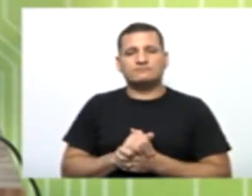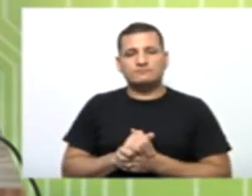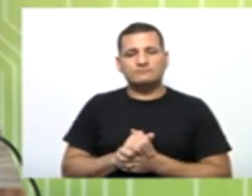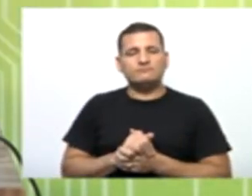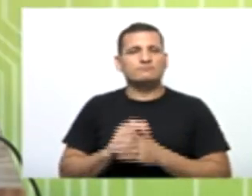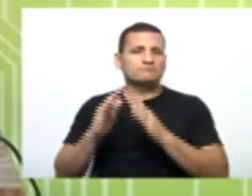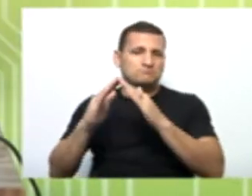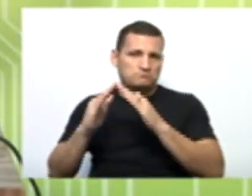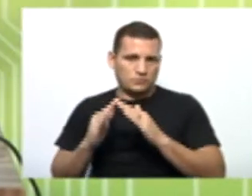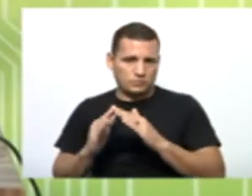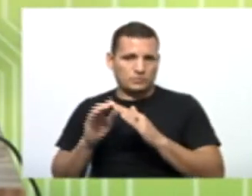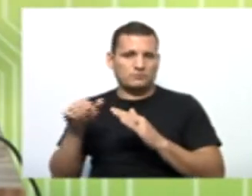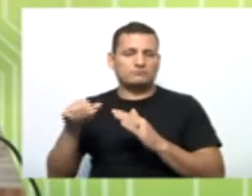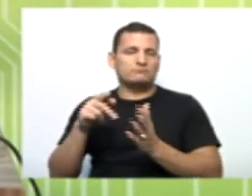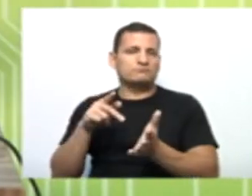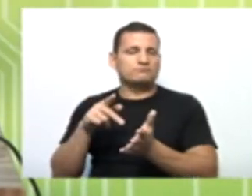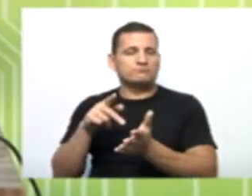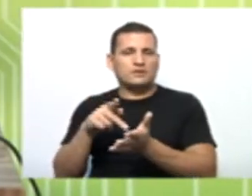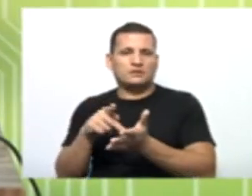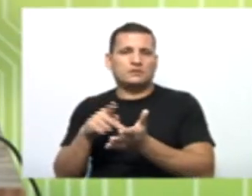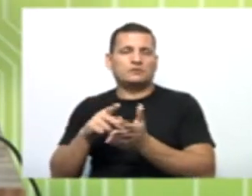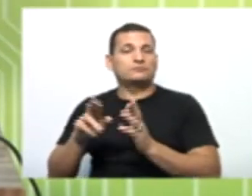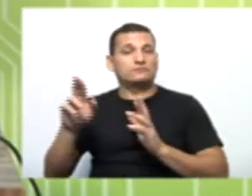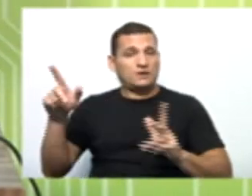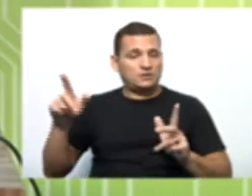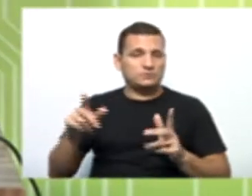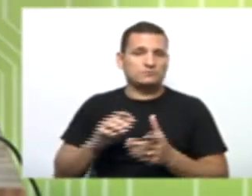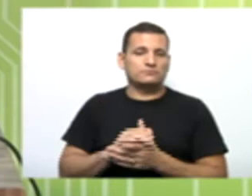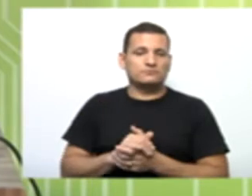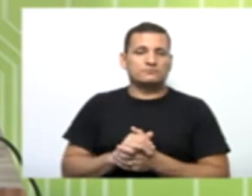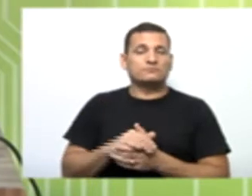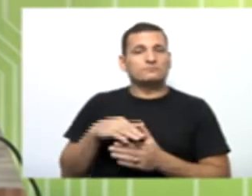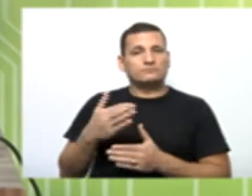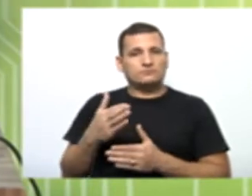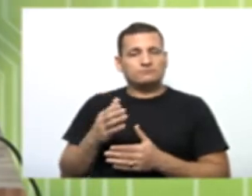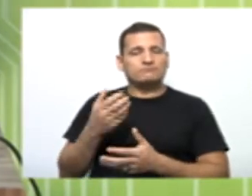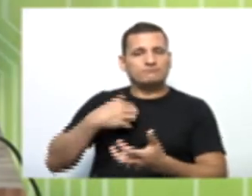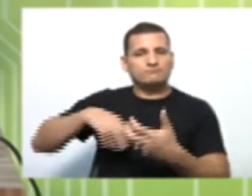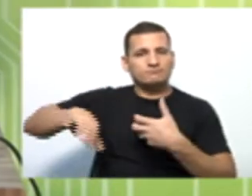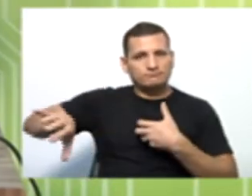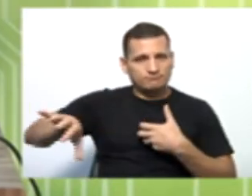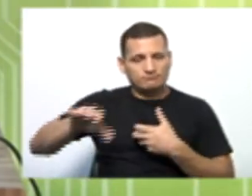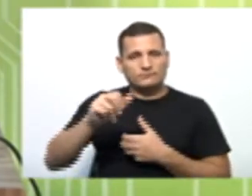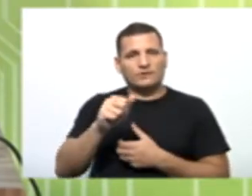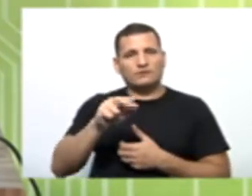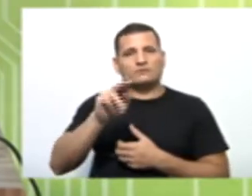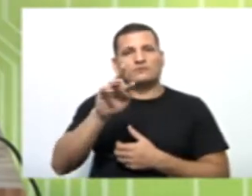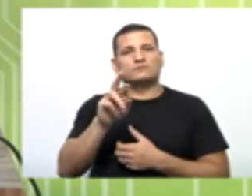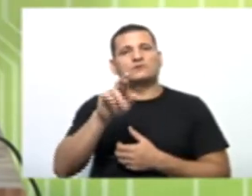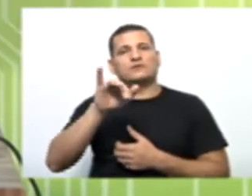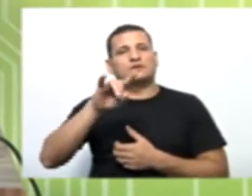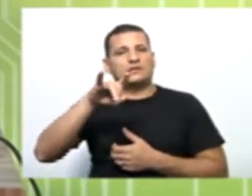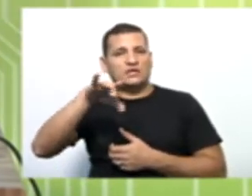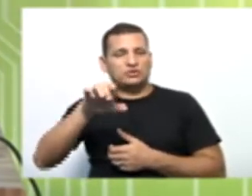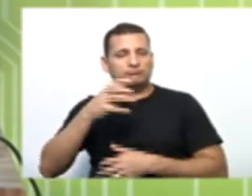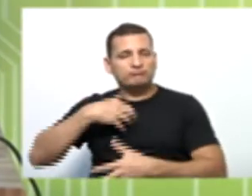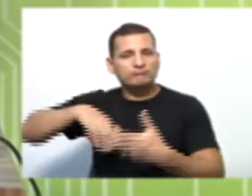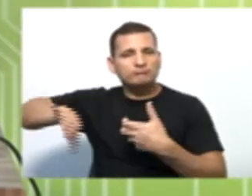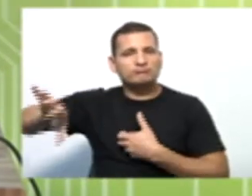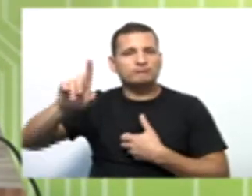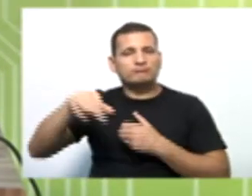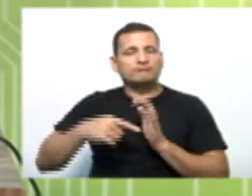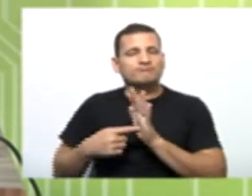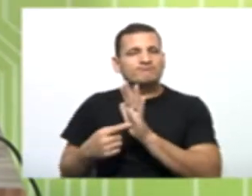que mora numa realidade talvez diferente da minha. Então, a alteridade, o altruísmo, né, a tentativa de se criar